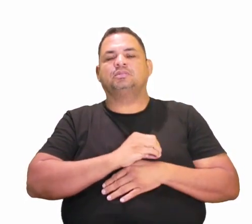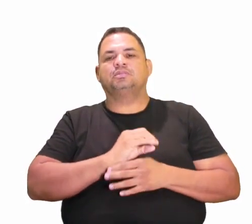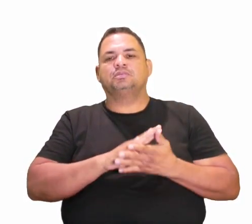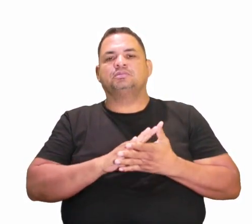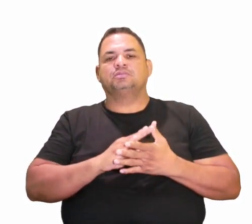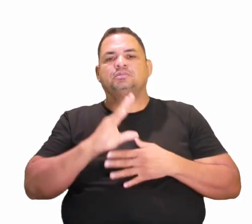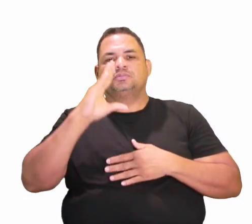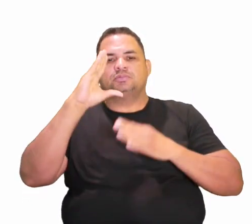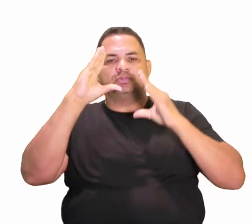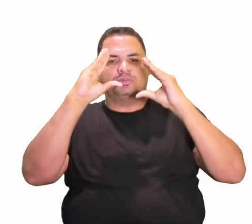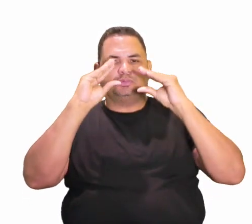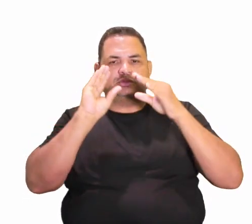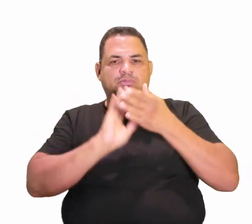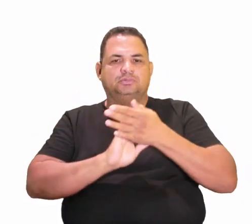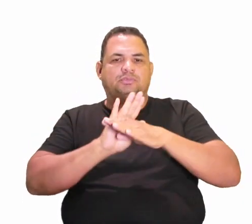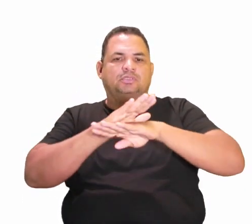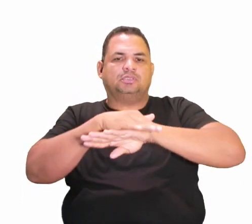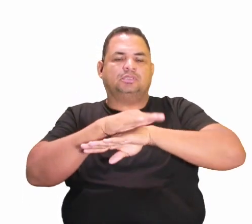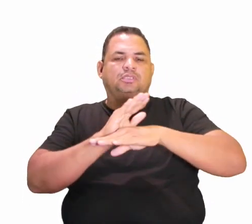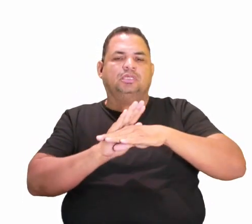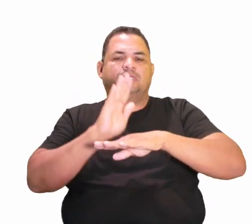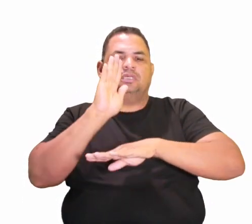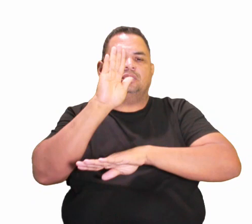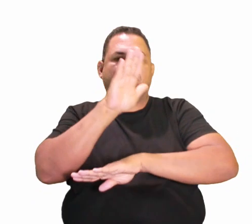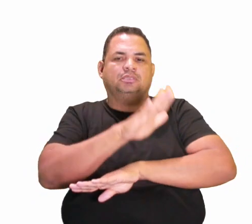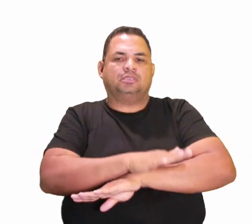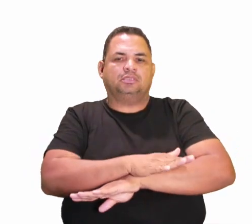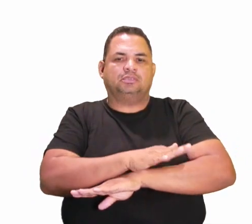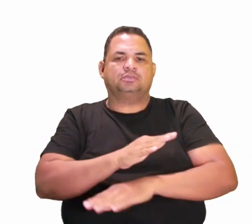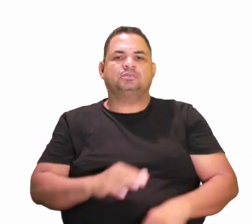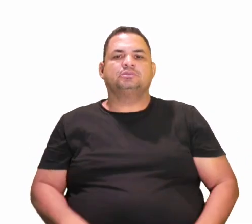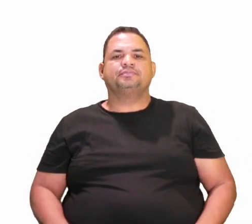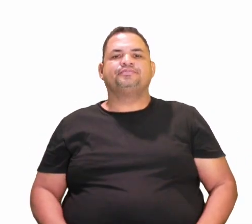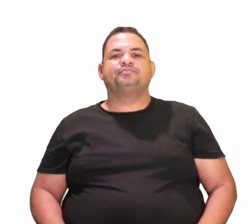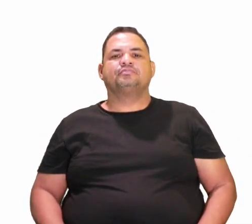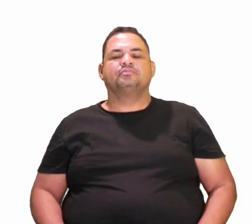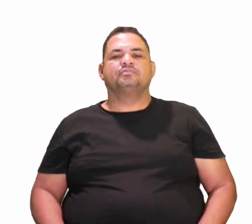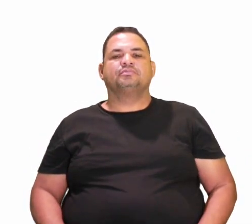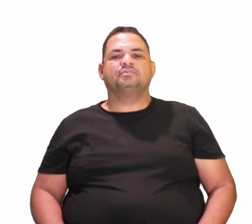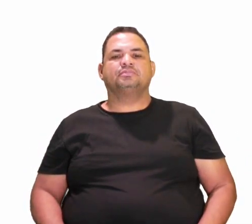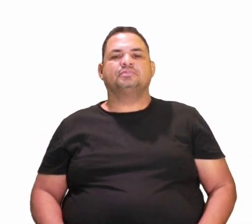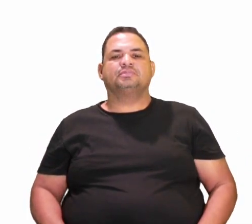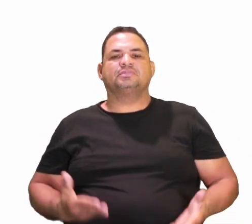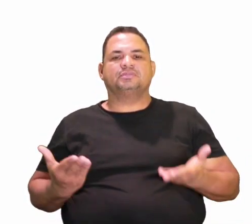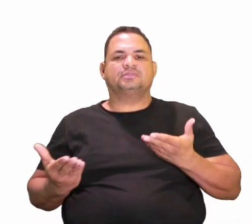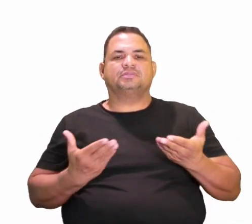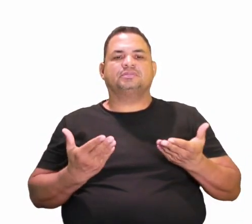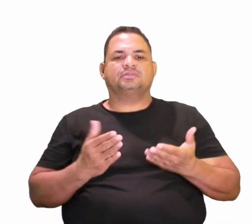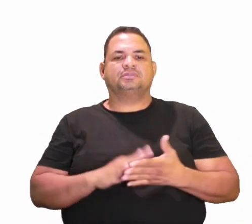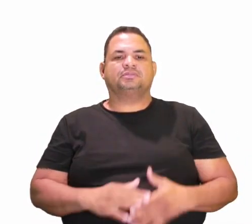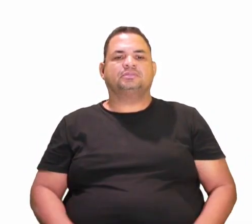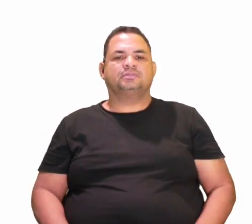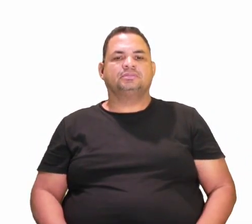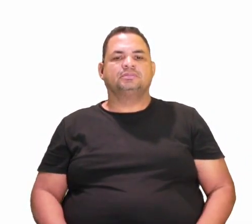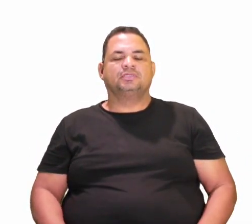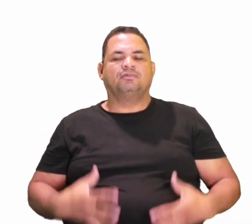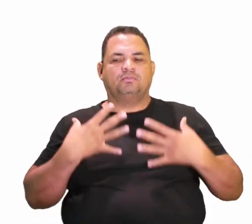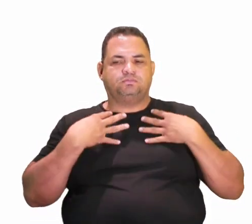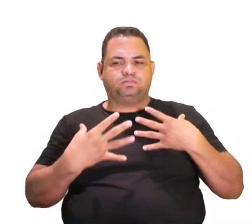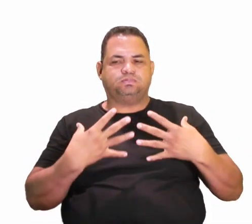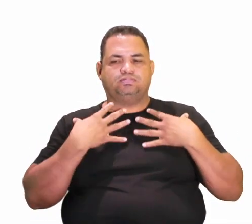the afternoon, à tarde. Estações, o que são estações? Como esse aqui, in summer,